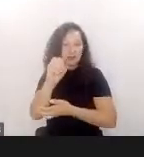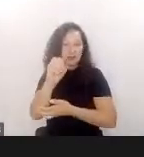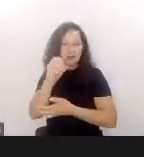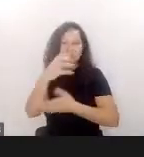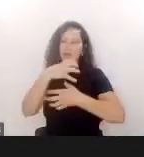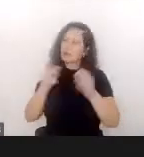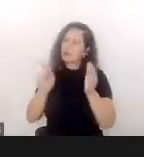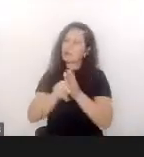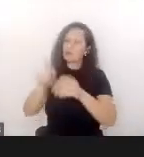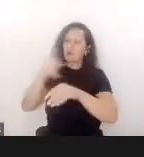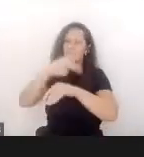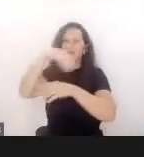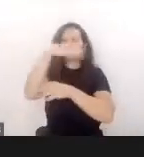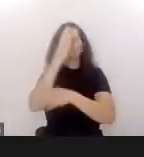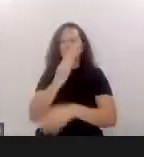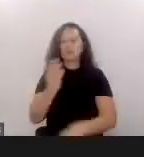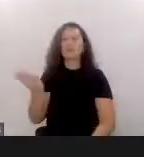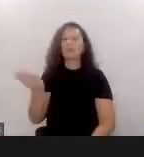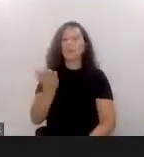estão ajudando